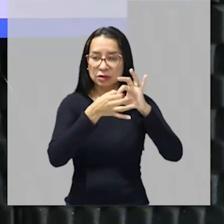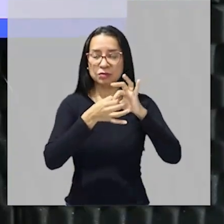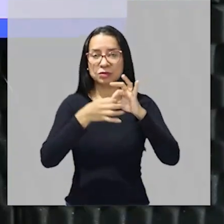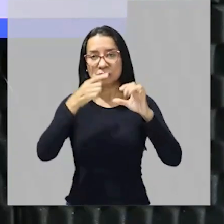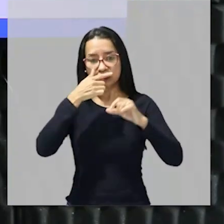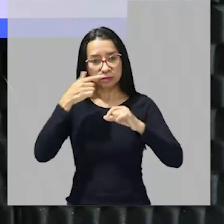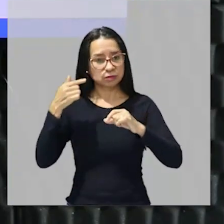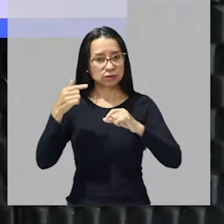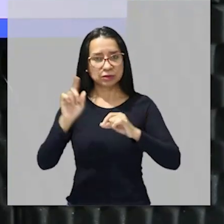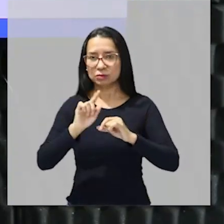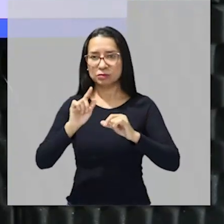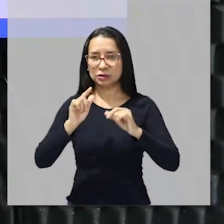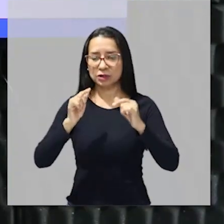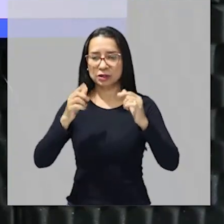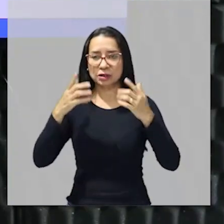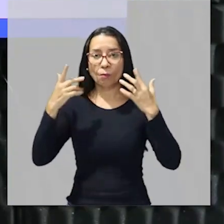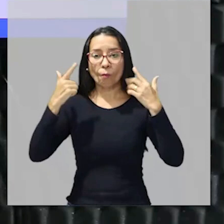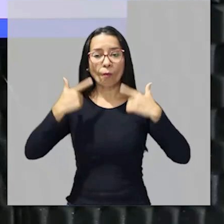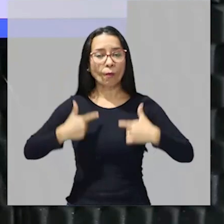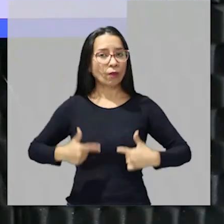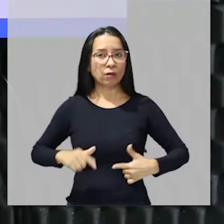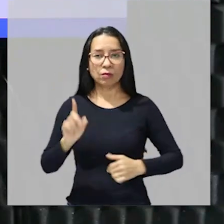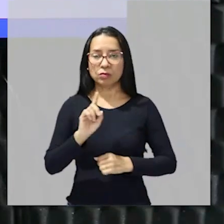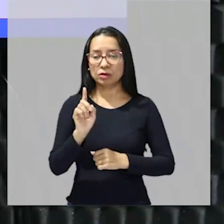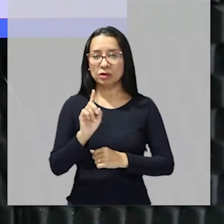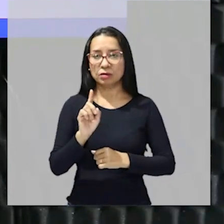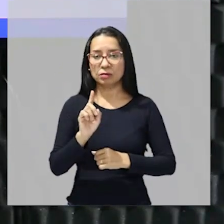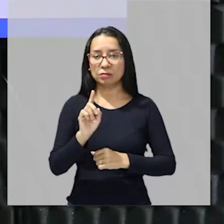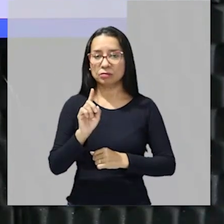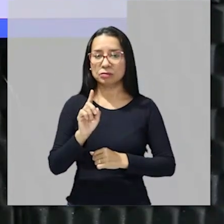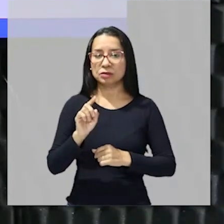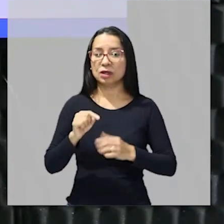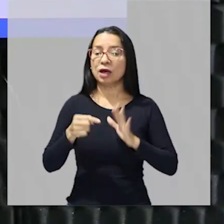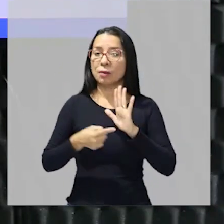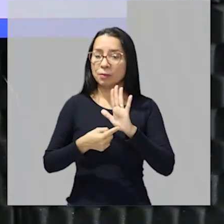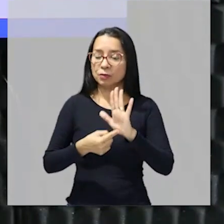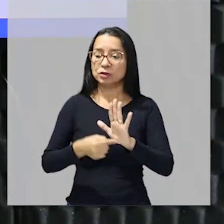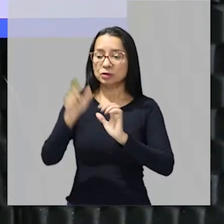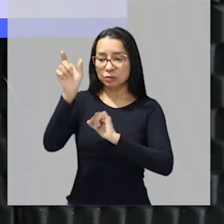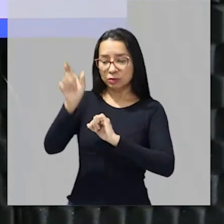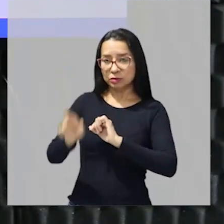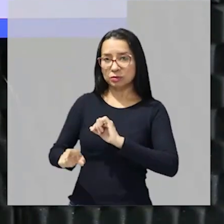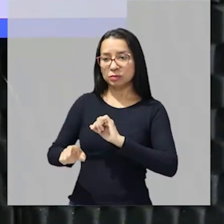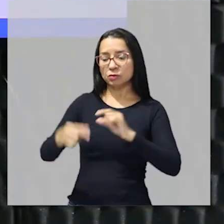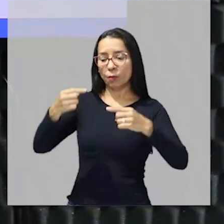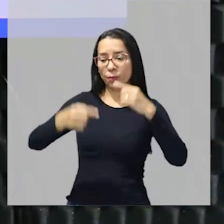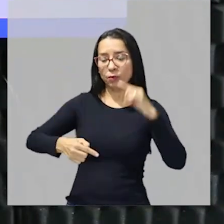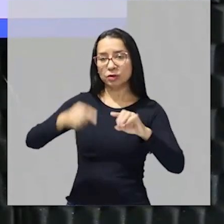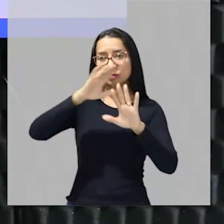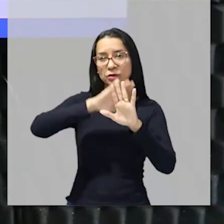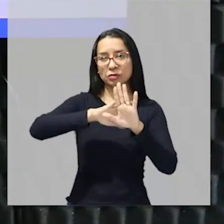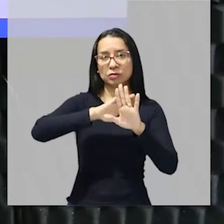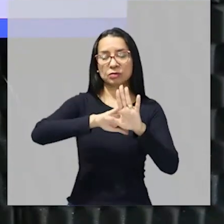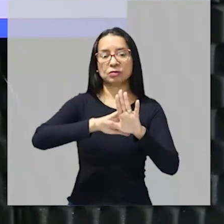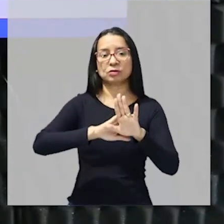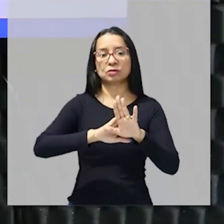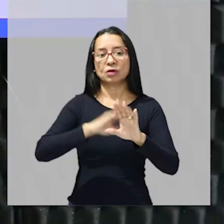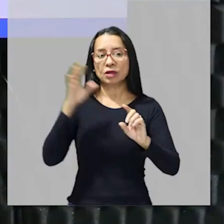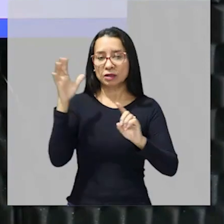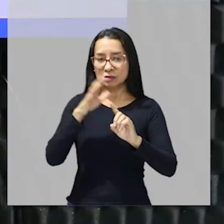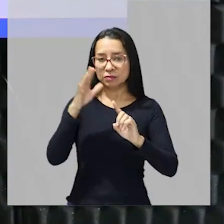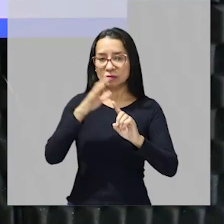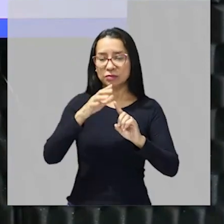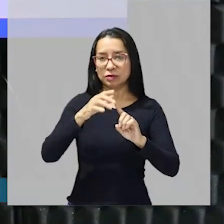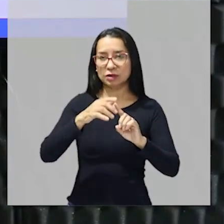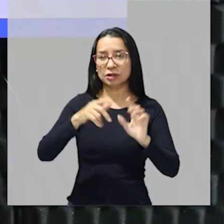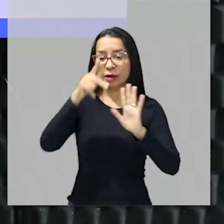não está sendo neutra, ela está mostrando o posicionamento político e ideológico. Então, resposta, letra C, subordinação à potência